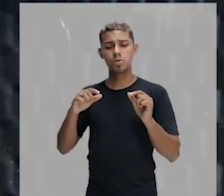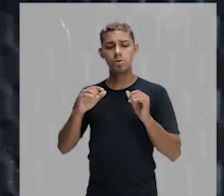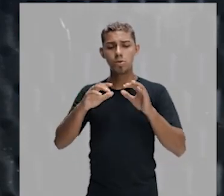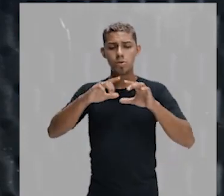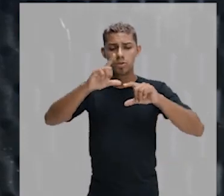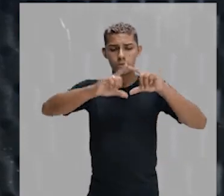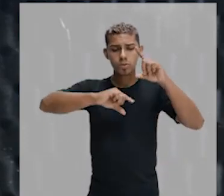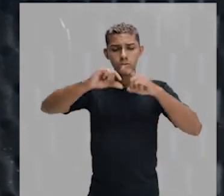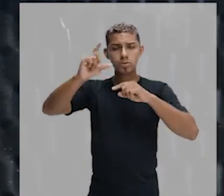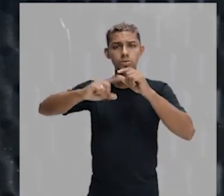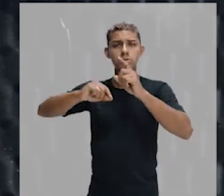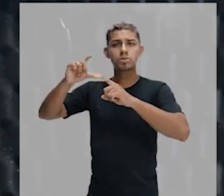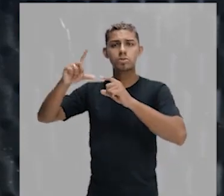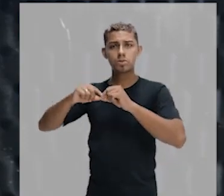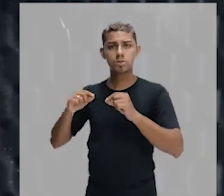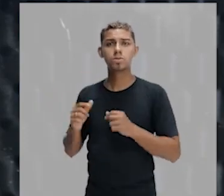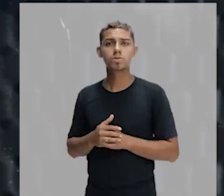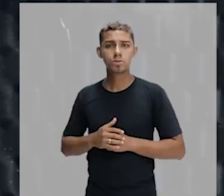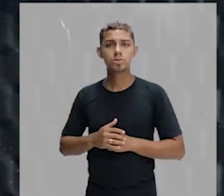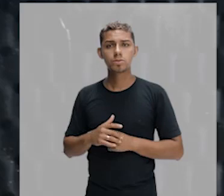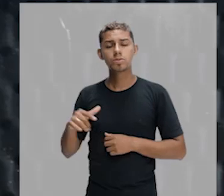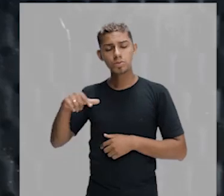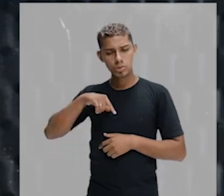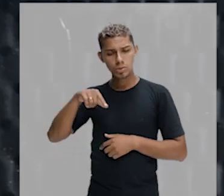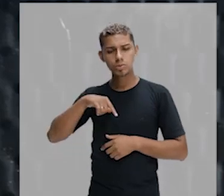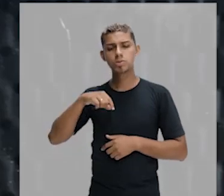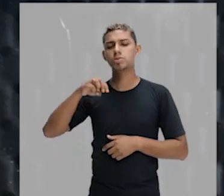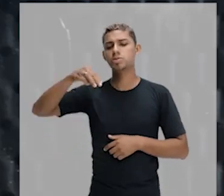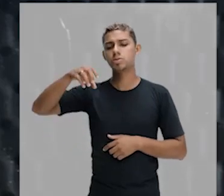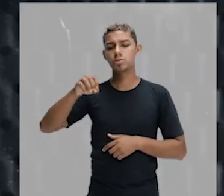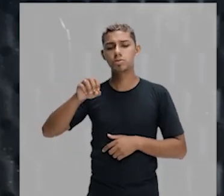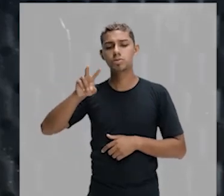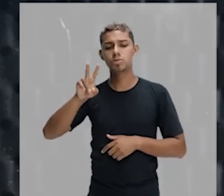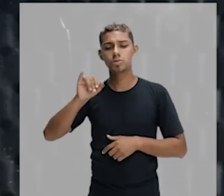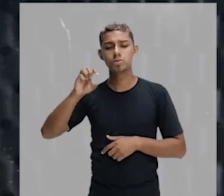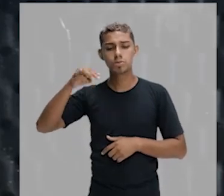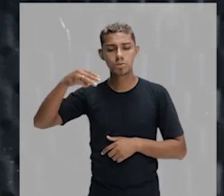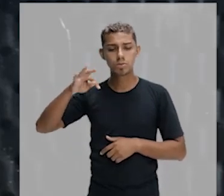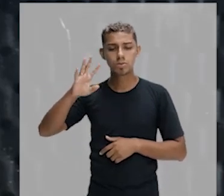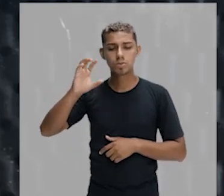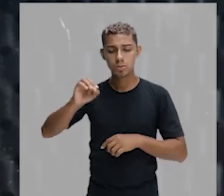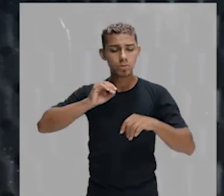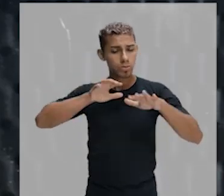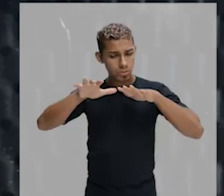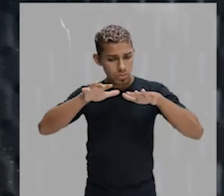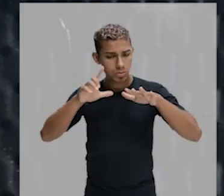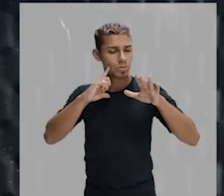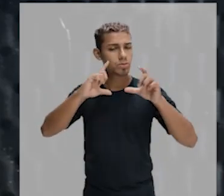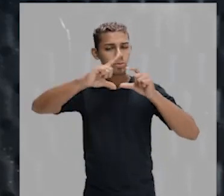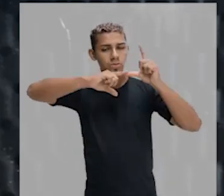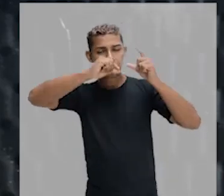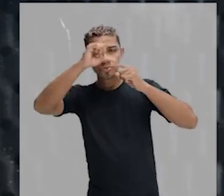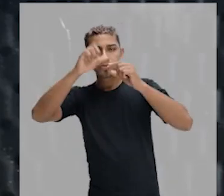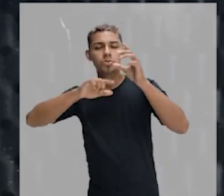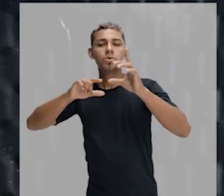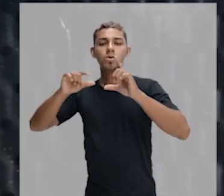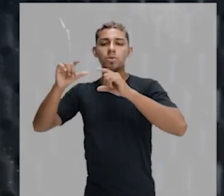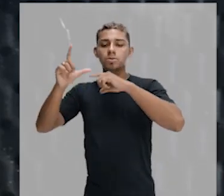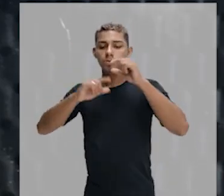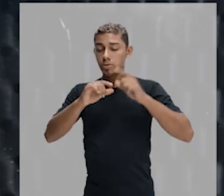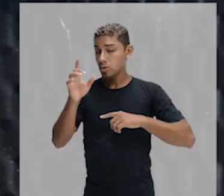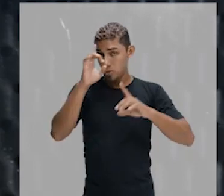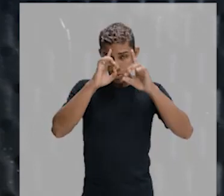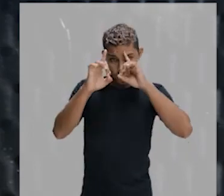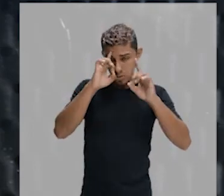estrela, certo? Logicamente a gente não vai ver o movimento de uma estrela deste formato, certo? Mas se a gente for pegar isso dia a dia, no